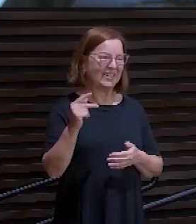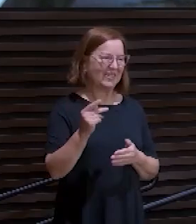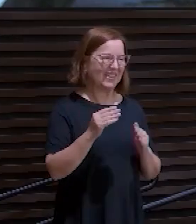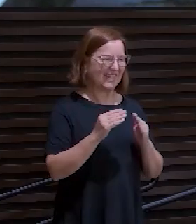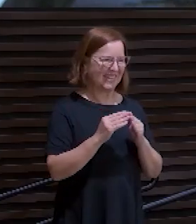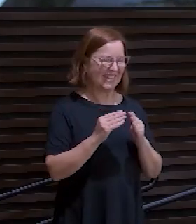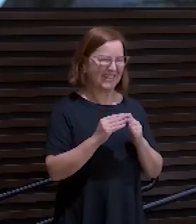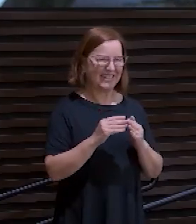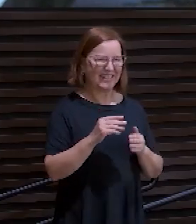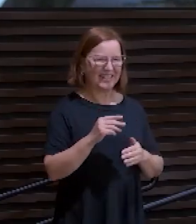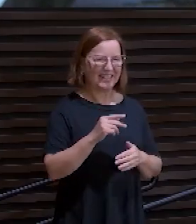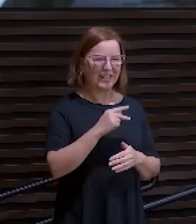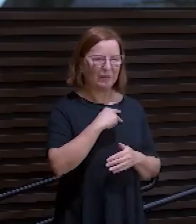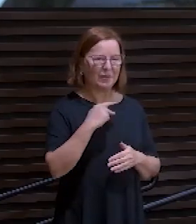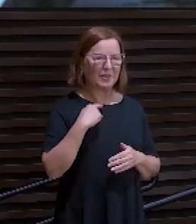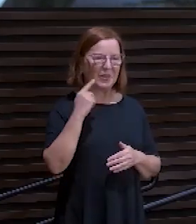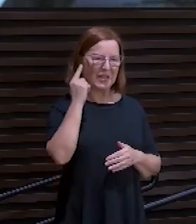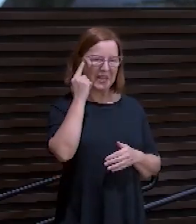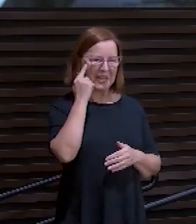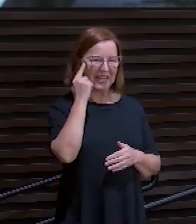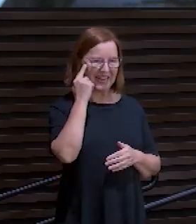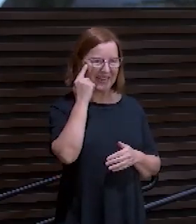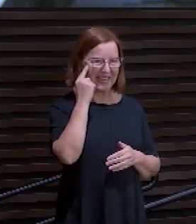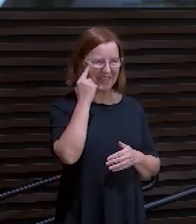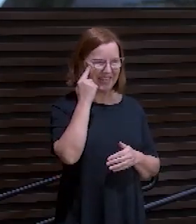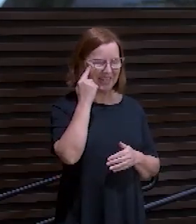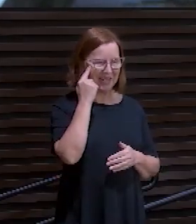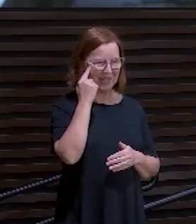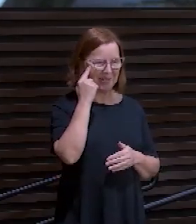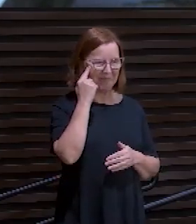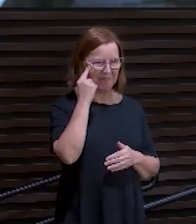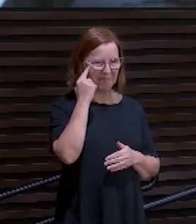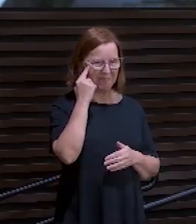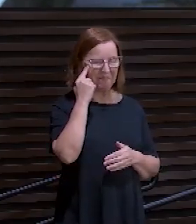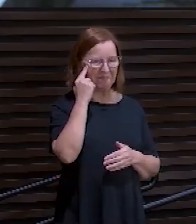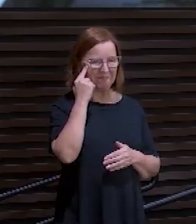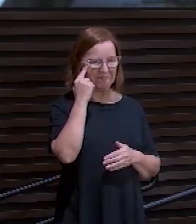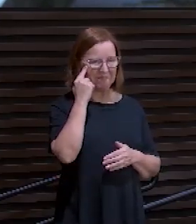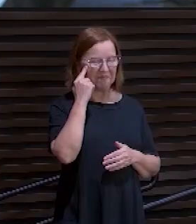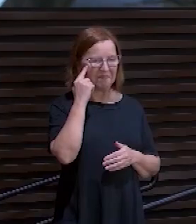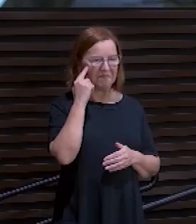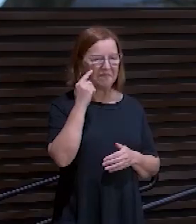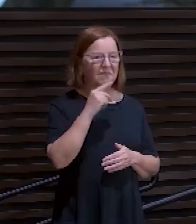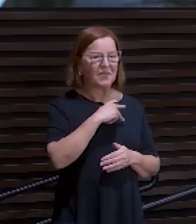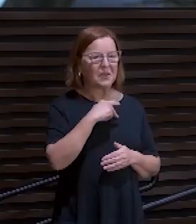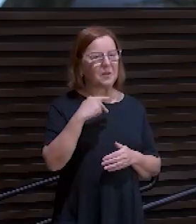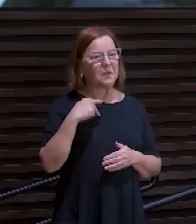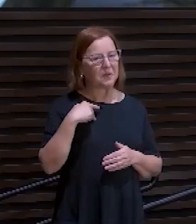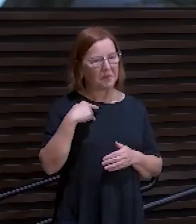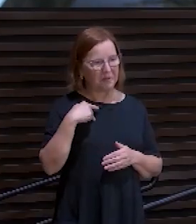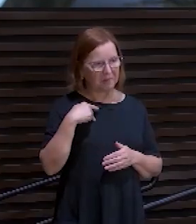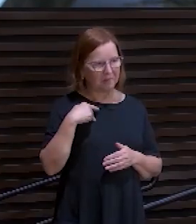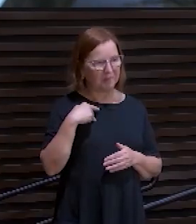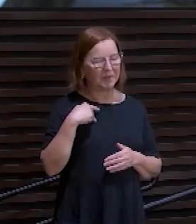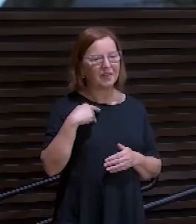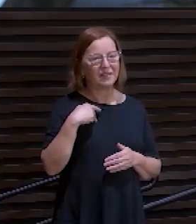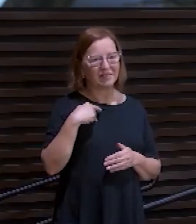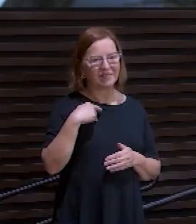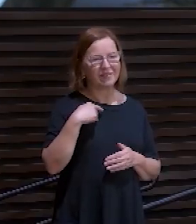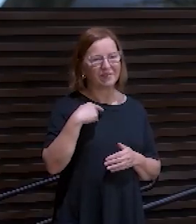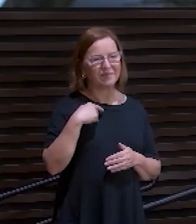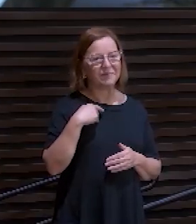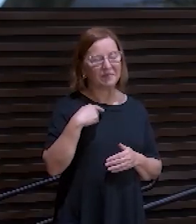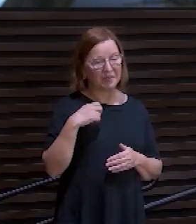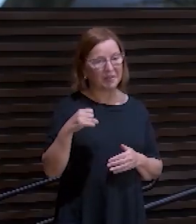é verdadeiramente uma referência de pastor, e deveria, disse-se a ele hoje em particular, direi